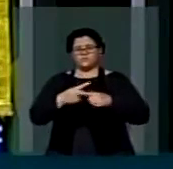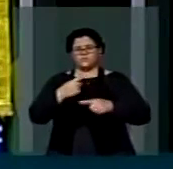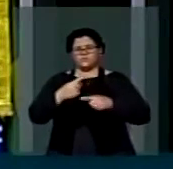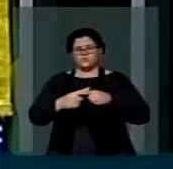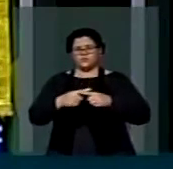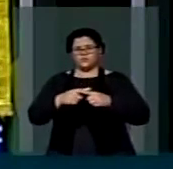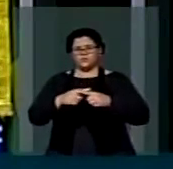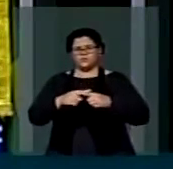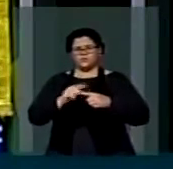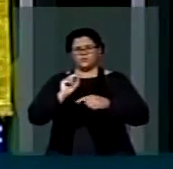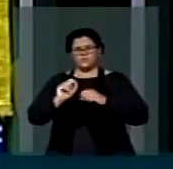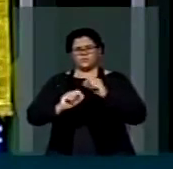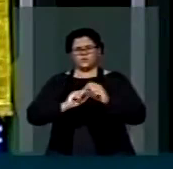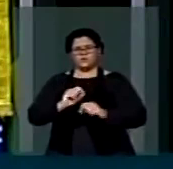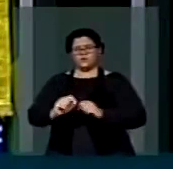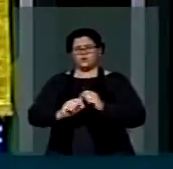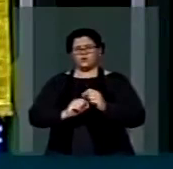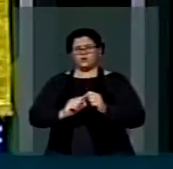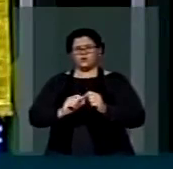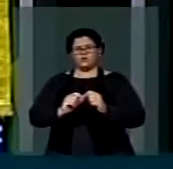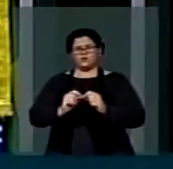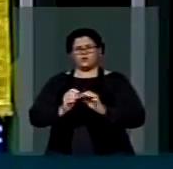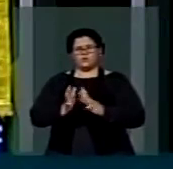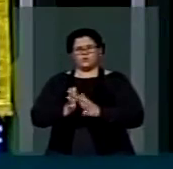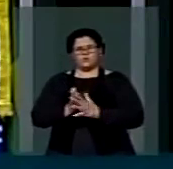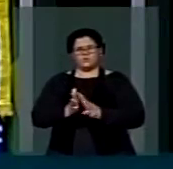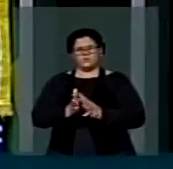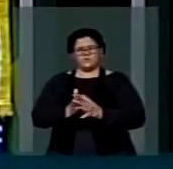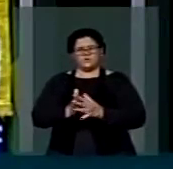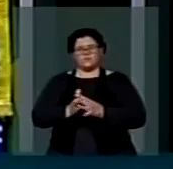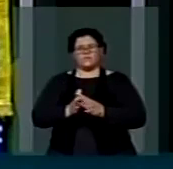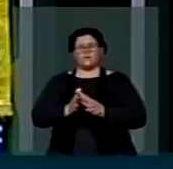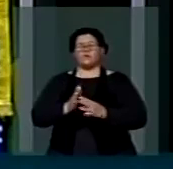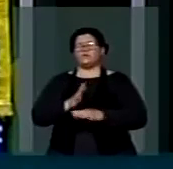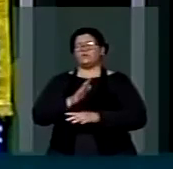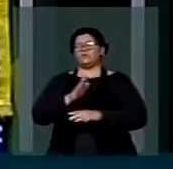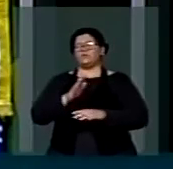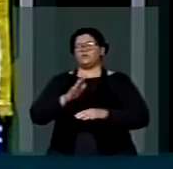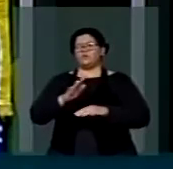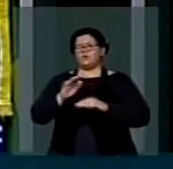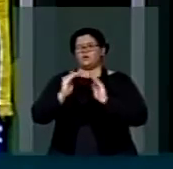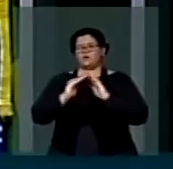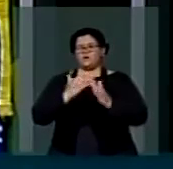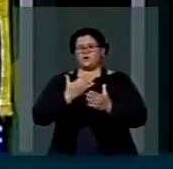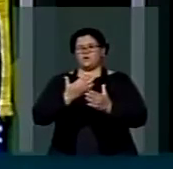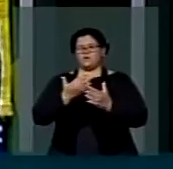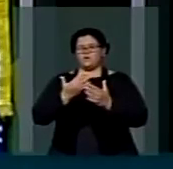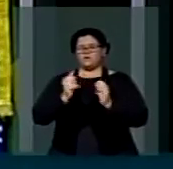o samba enredo da Imperatriz Leopoldinense nos ensinou.